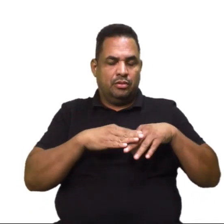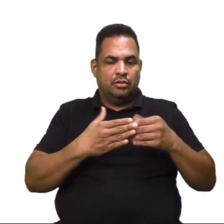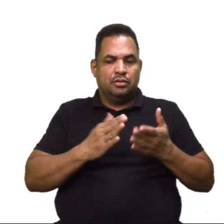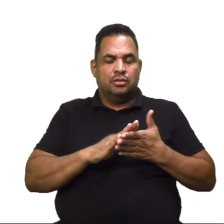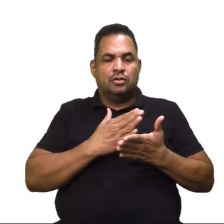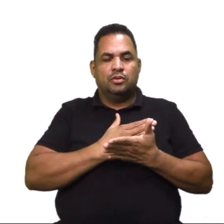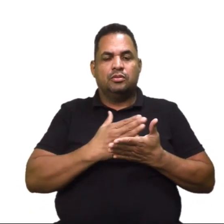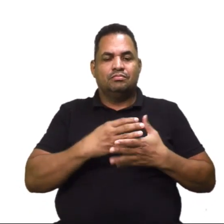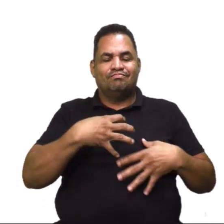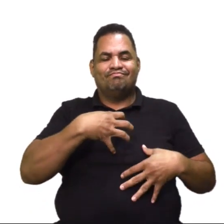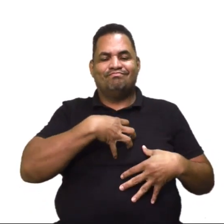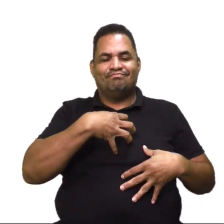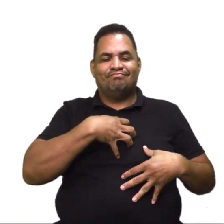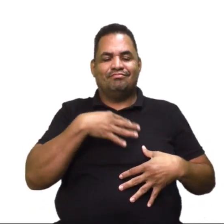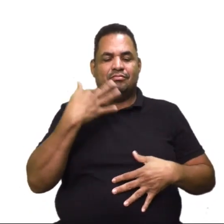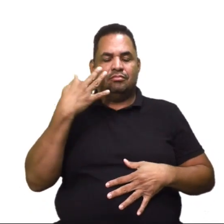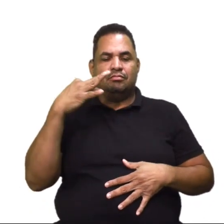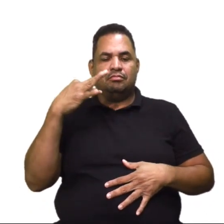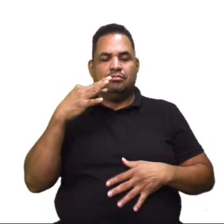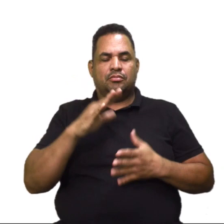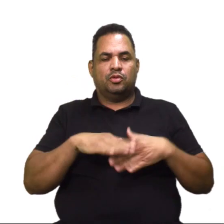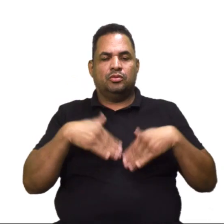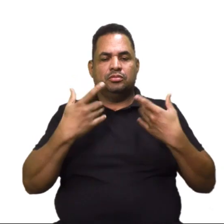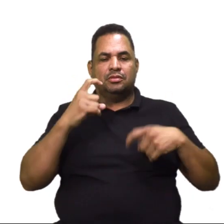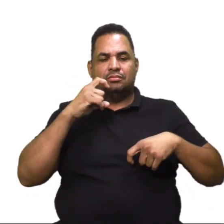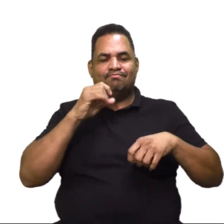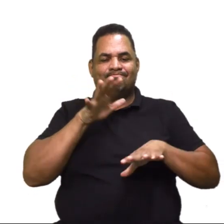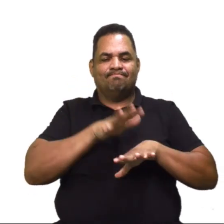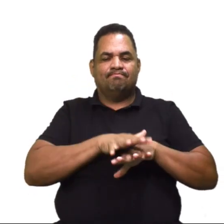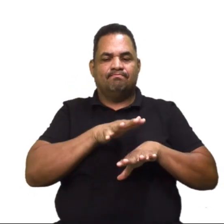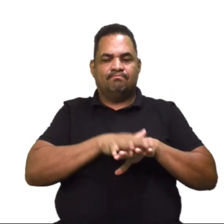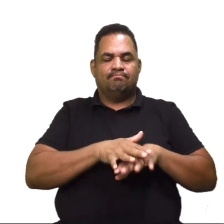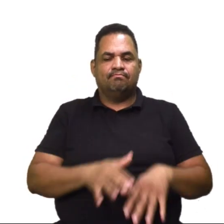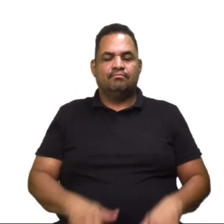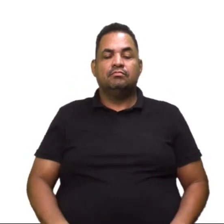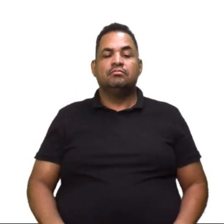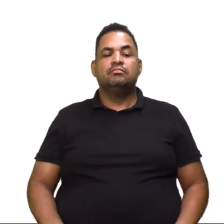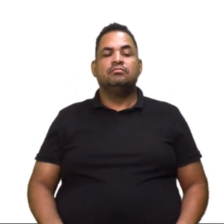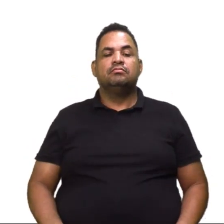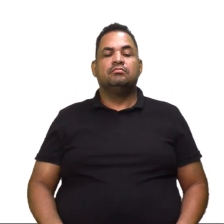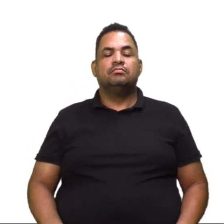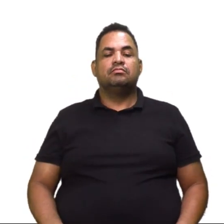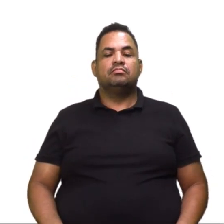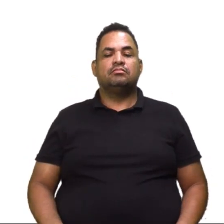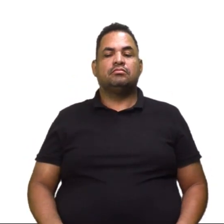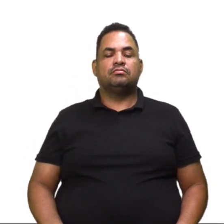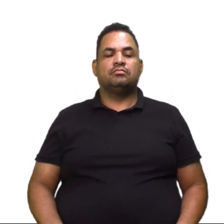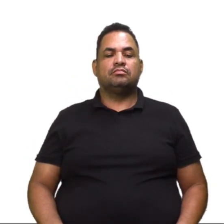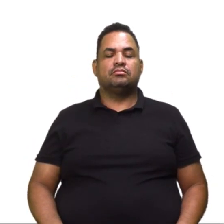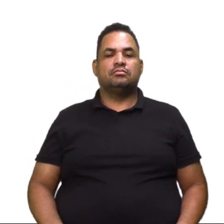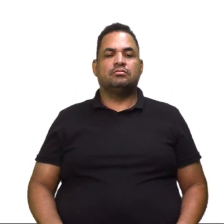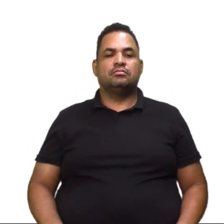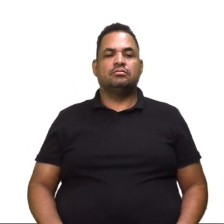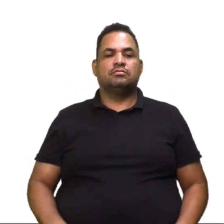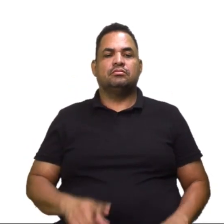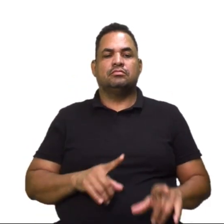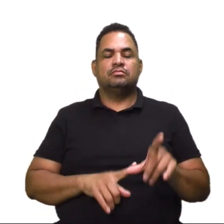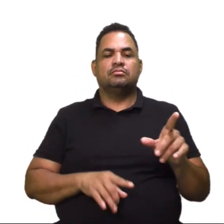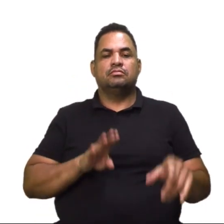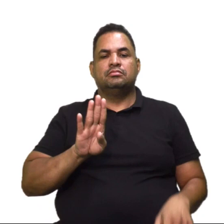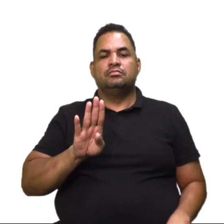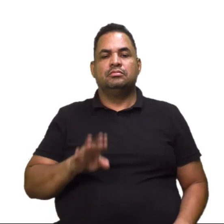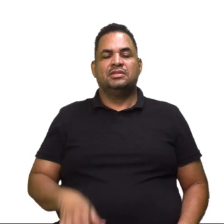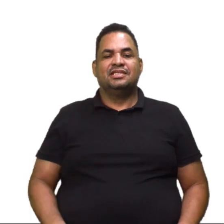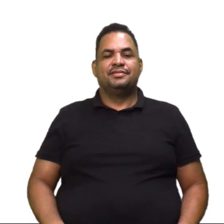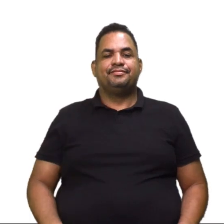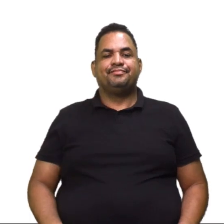começar a sentir dores na relação sexual. Então, nossa alternativa correta, a letra B. Vamos para a quarta, tudo